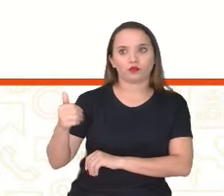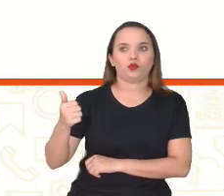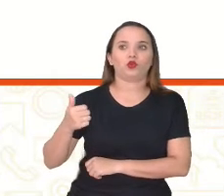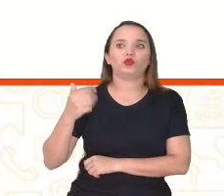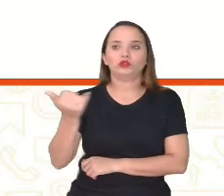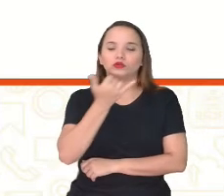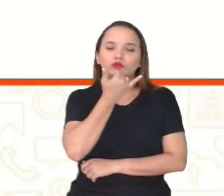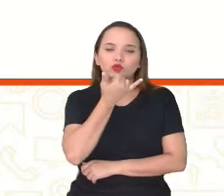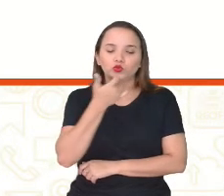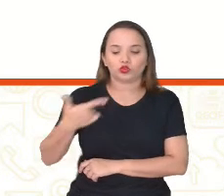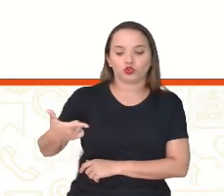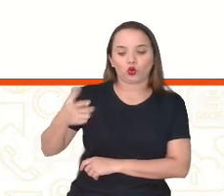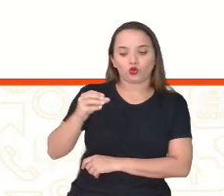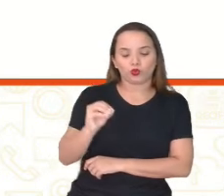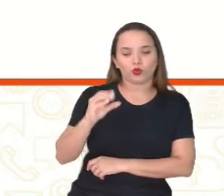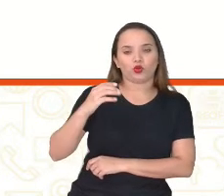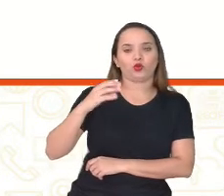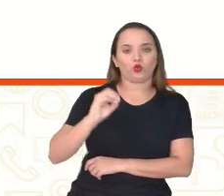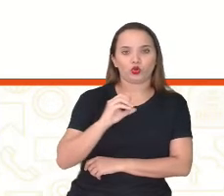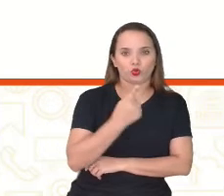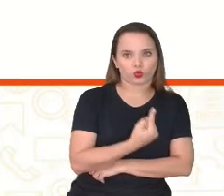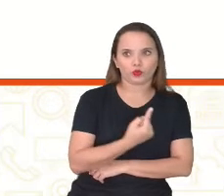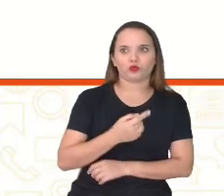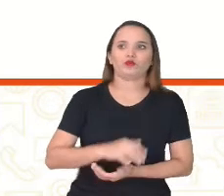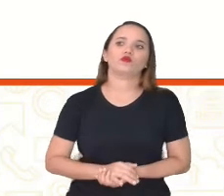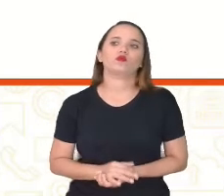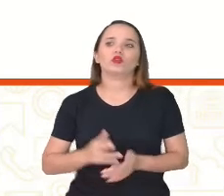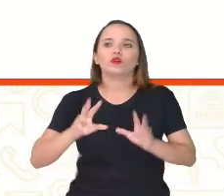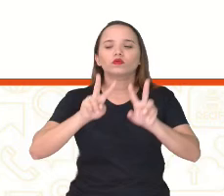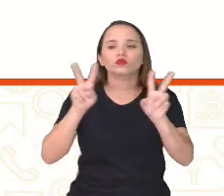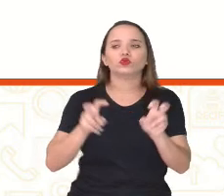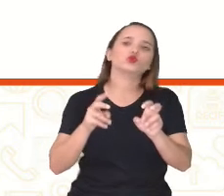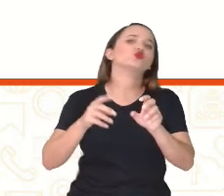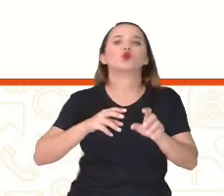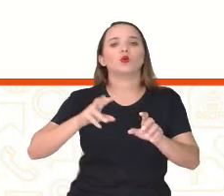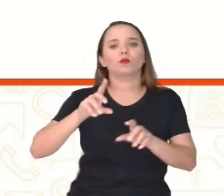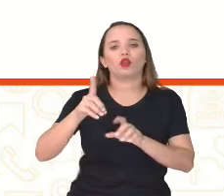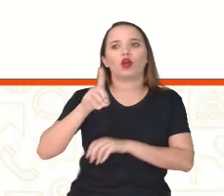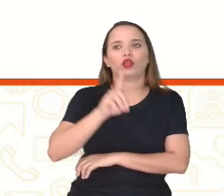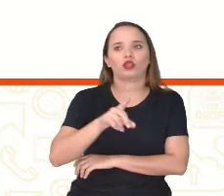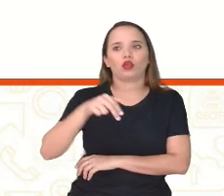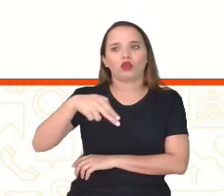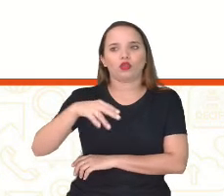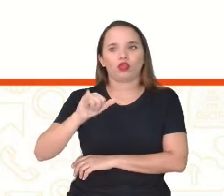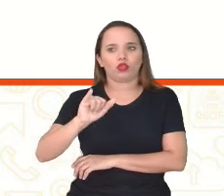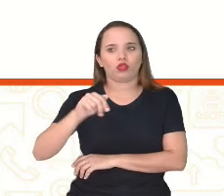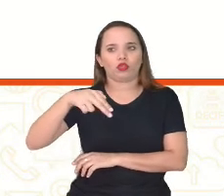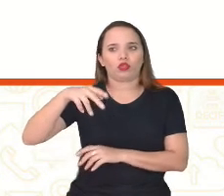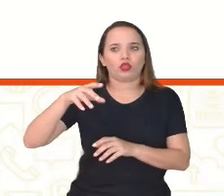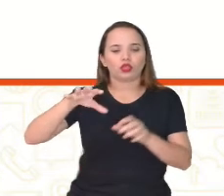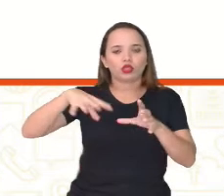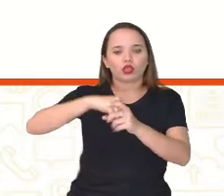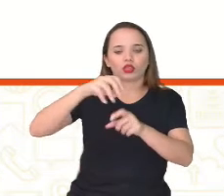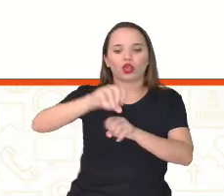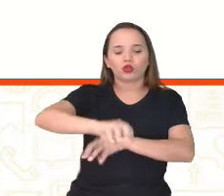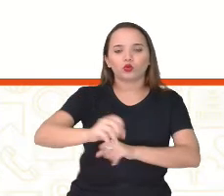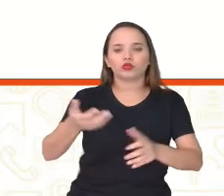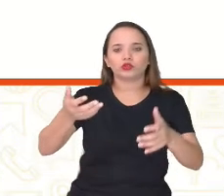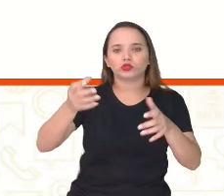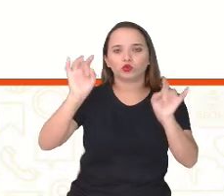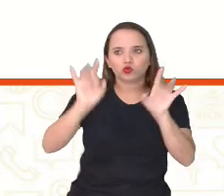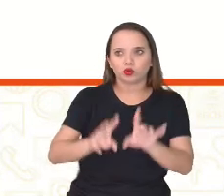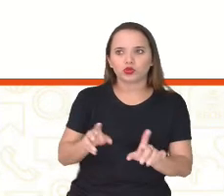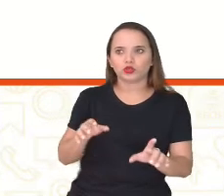2001, que institui as diretrizes nacionais para a educação especial na educação básica, em seu